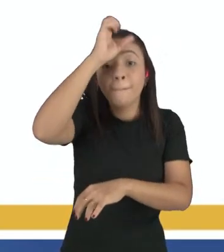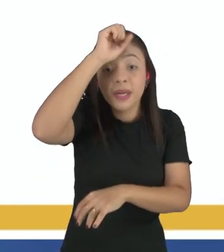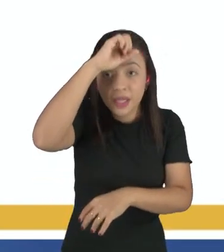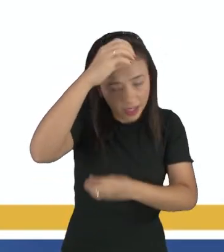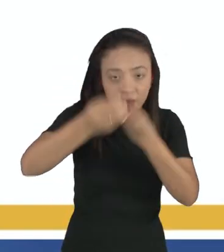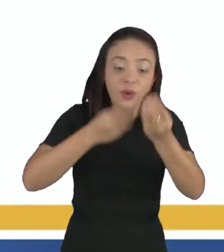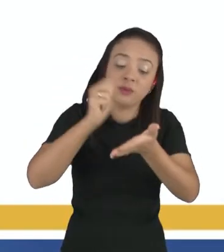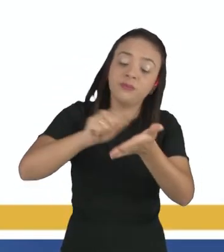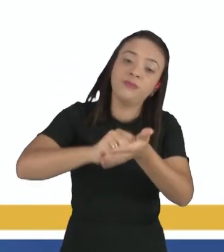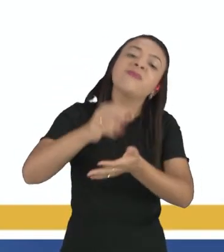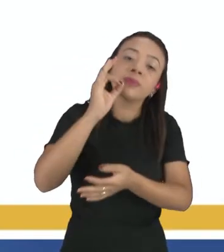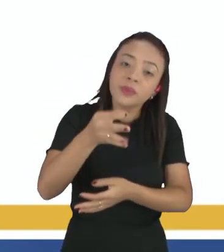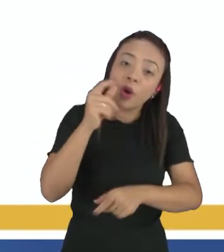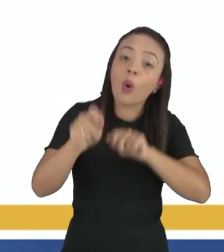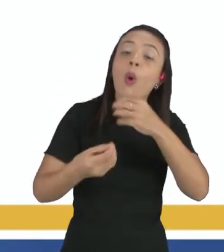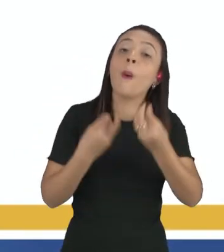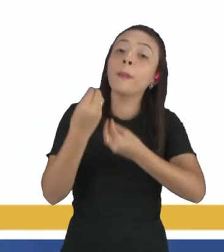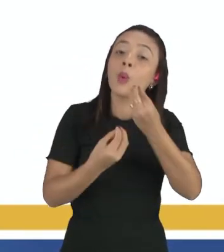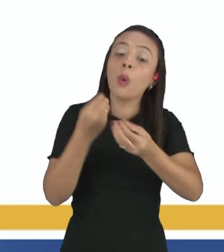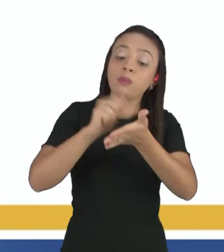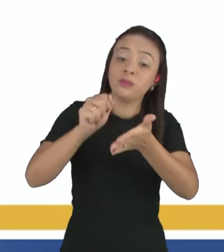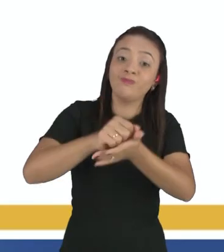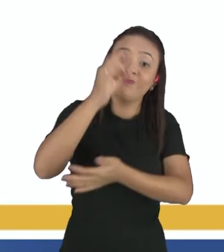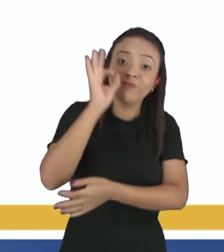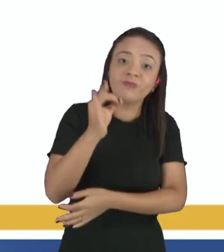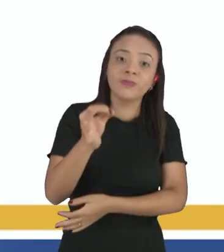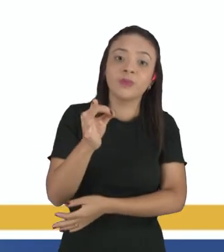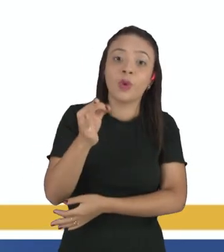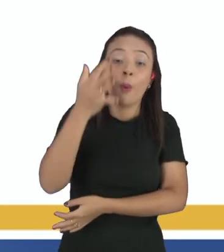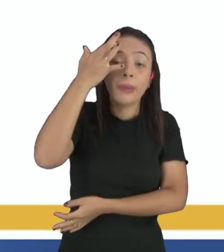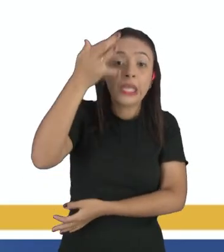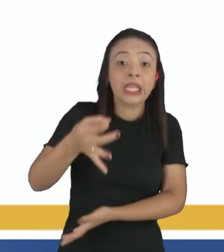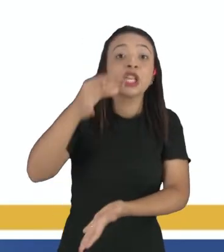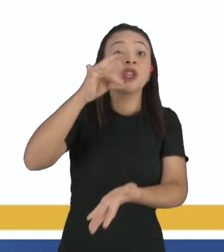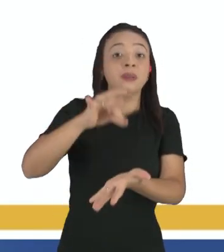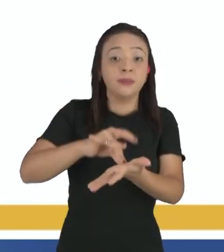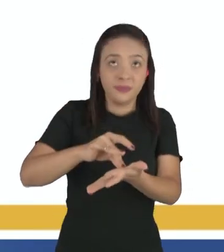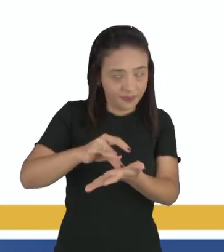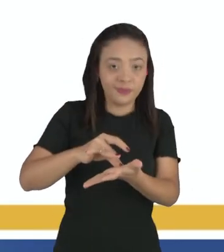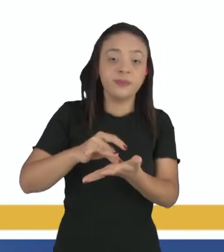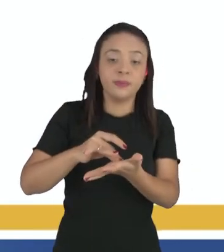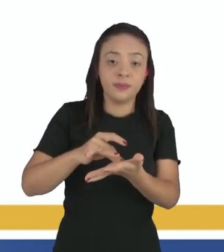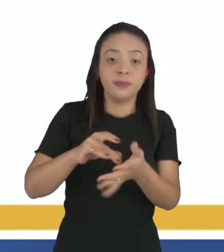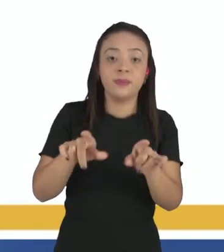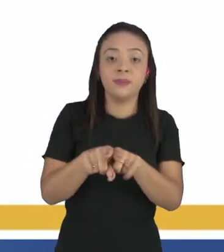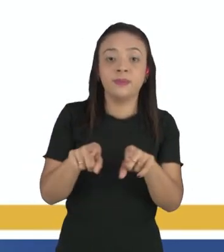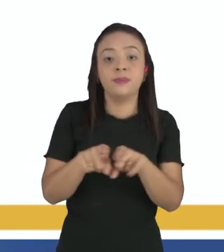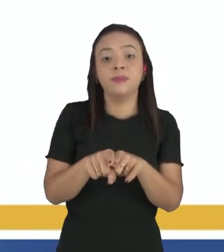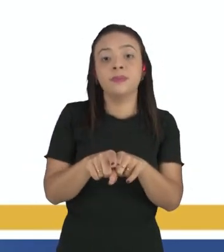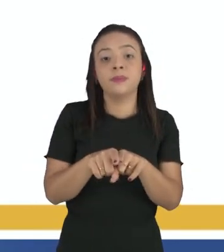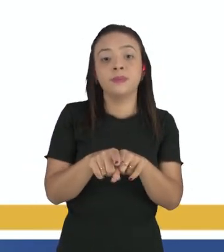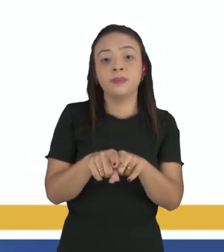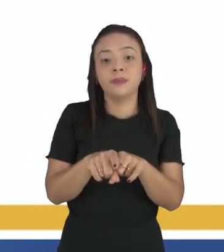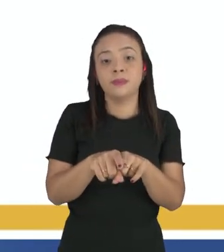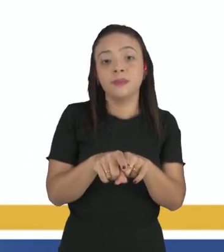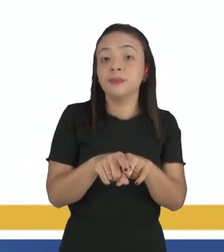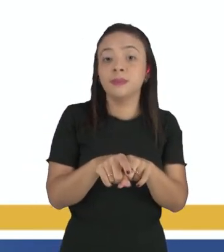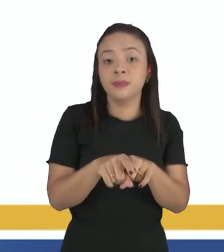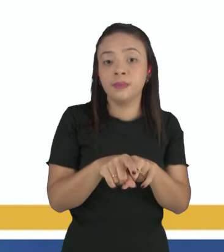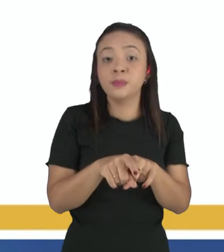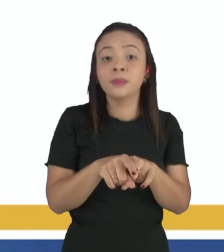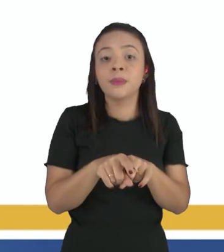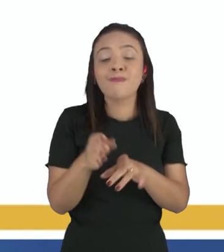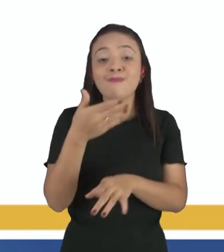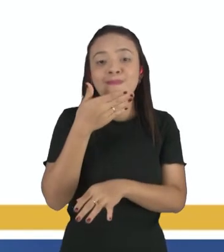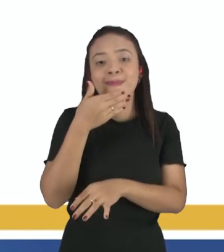bem, como escrever corretamente, como se fazer entender da melhor forma e cada vez mais buscar afinar o